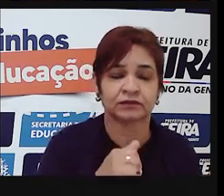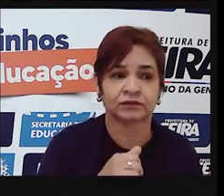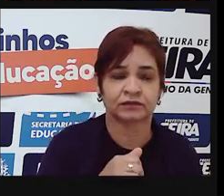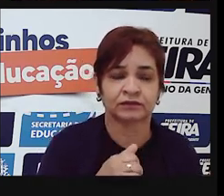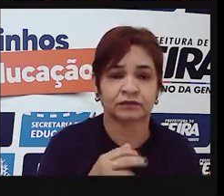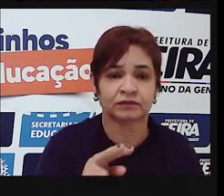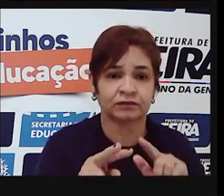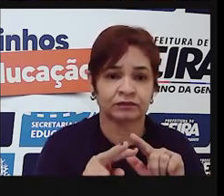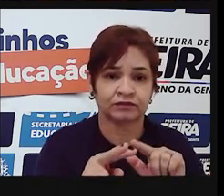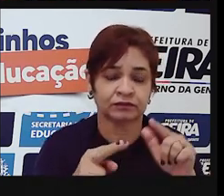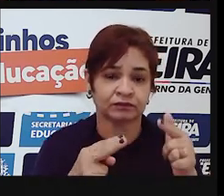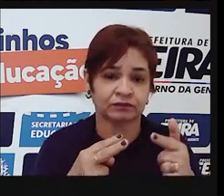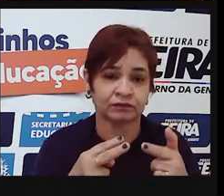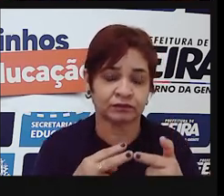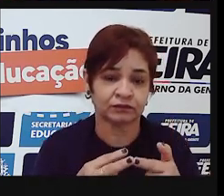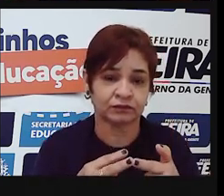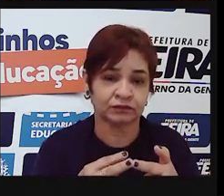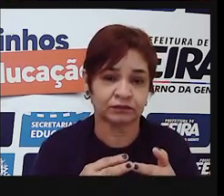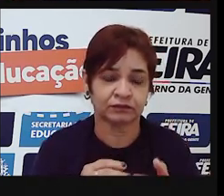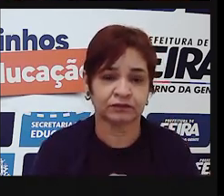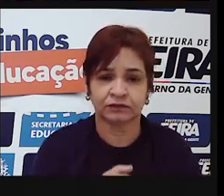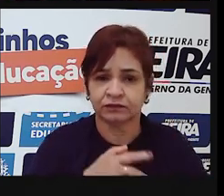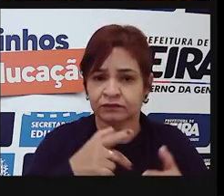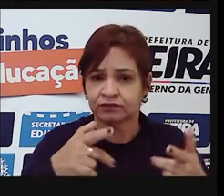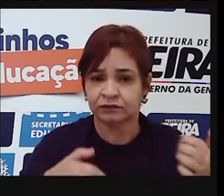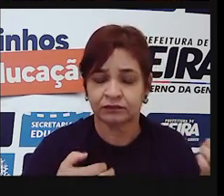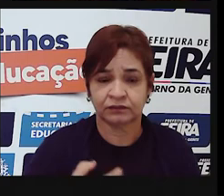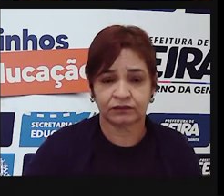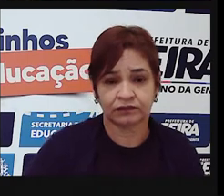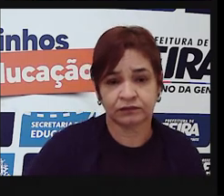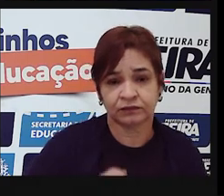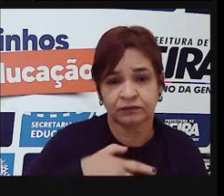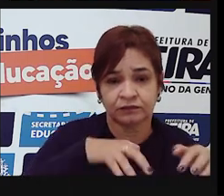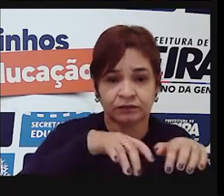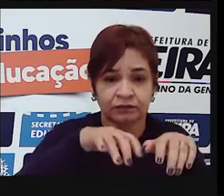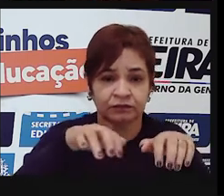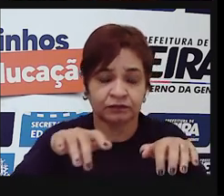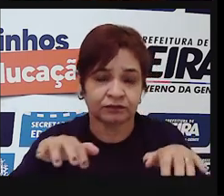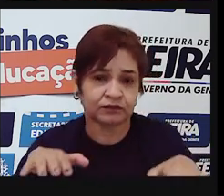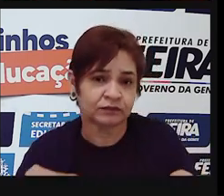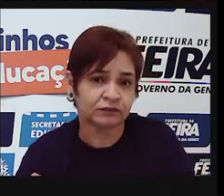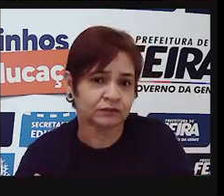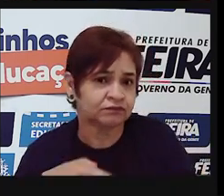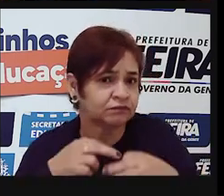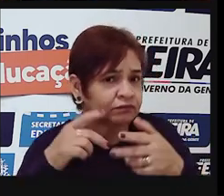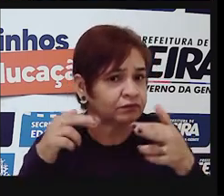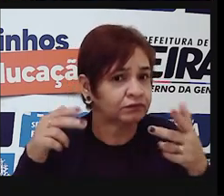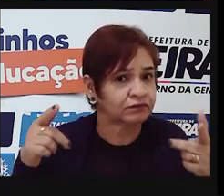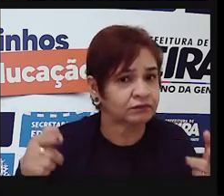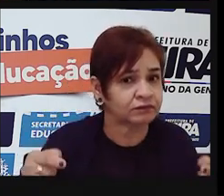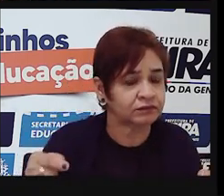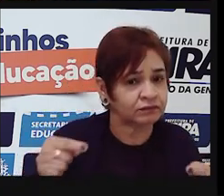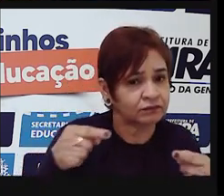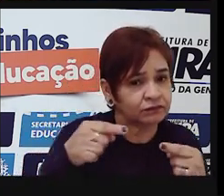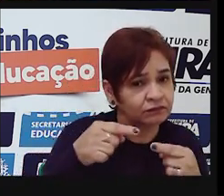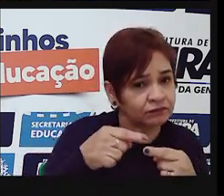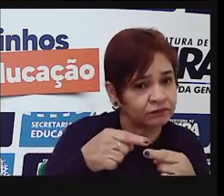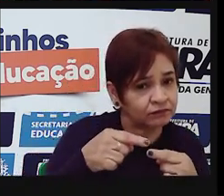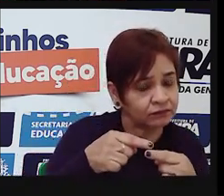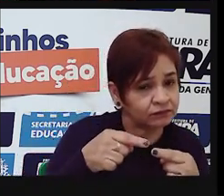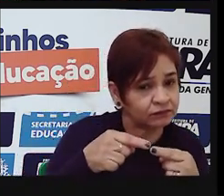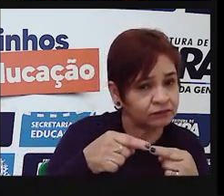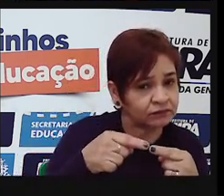tempo. Ou seja, vários instrumentos tocados ao mesmo tempo que ficam combinados, saem um som bonito, forma a